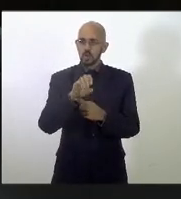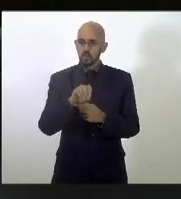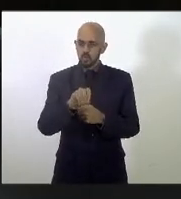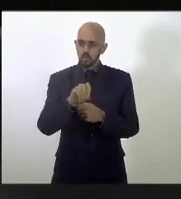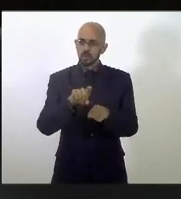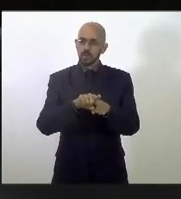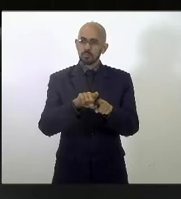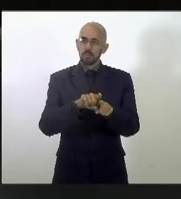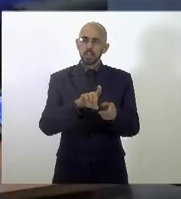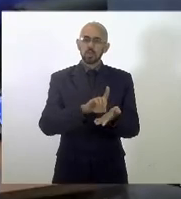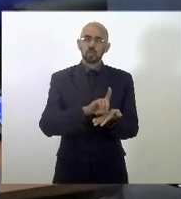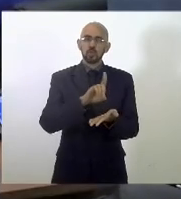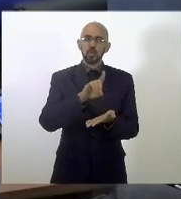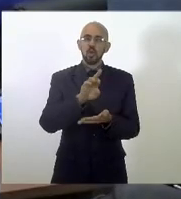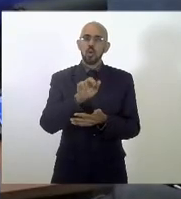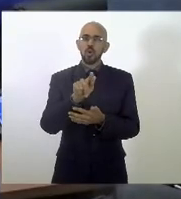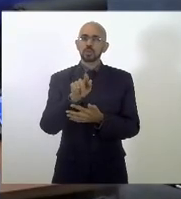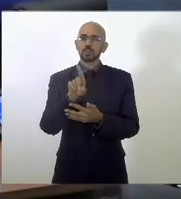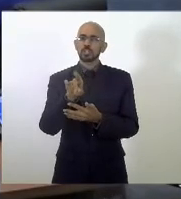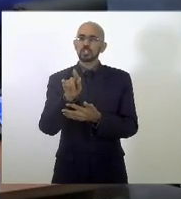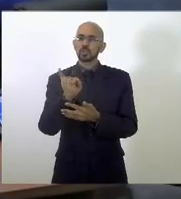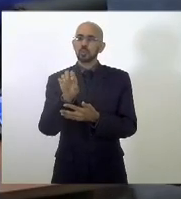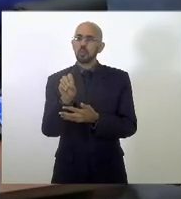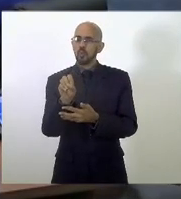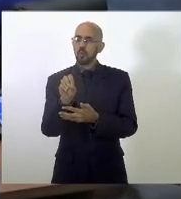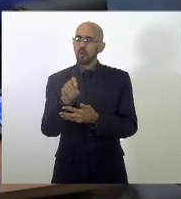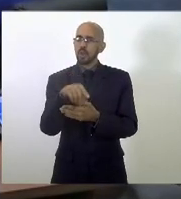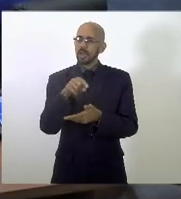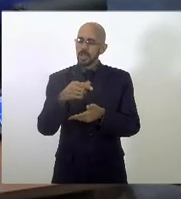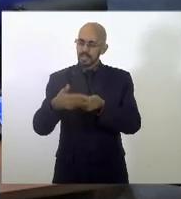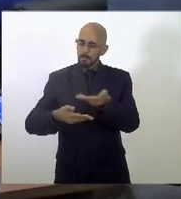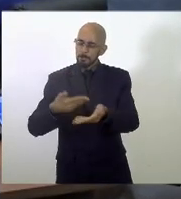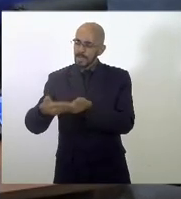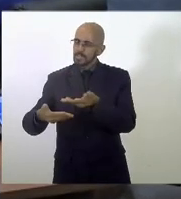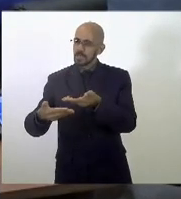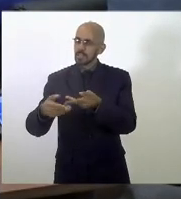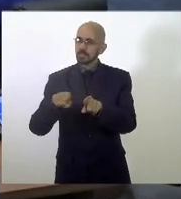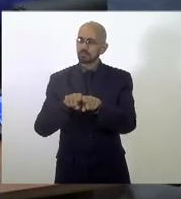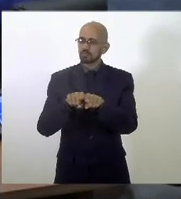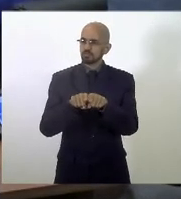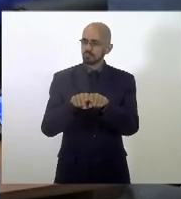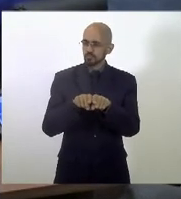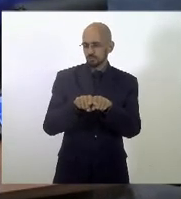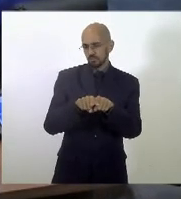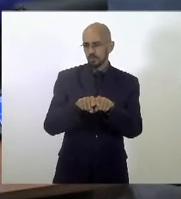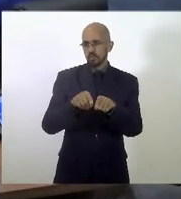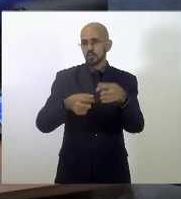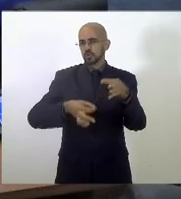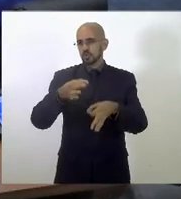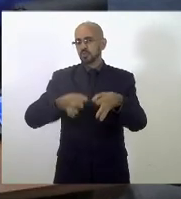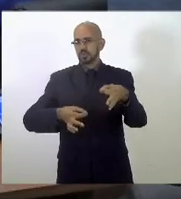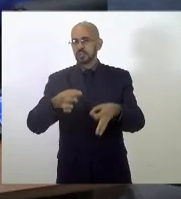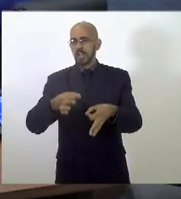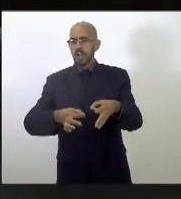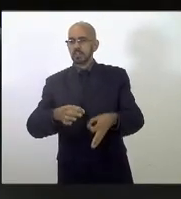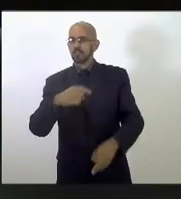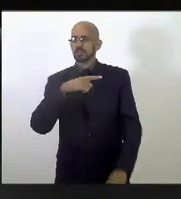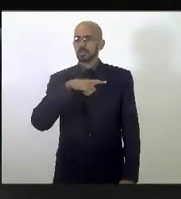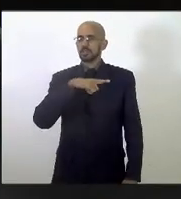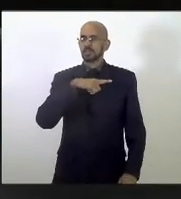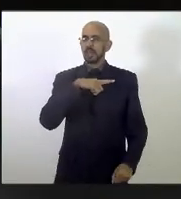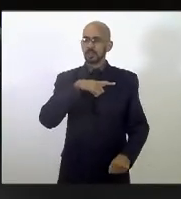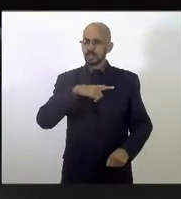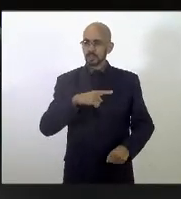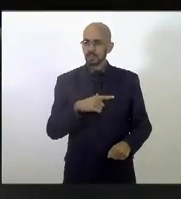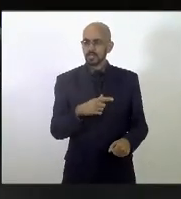Pacheco, toda a parceria que o judiciário, todo esse judiciário macro, tem tido,